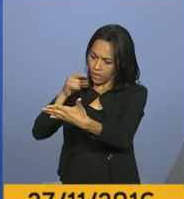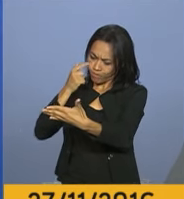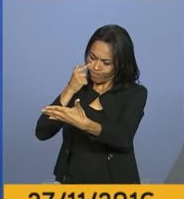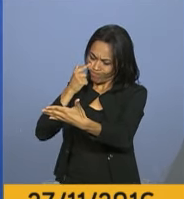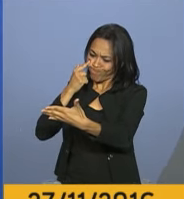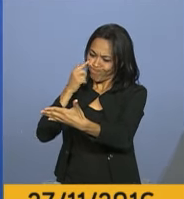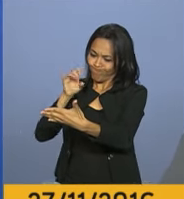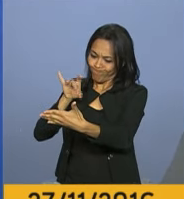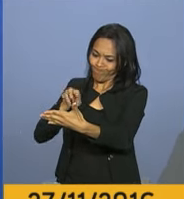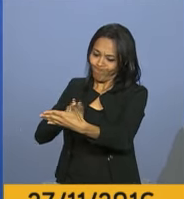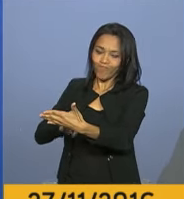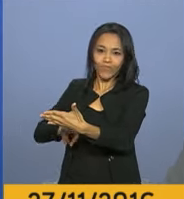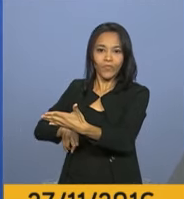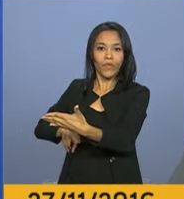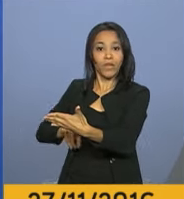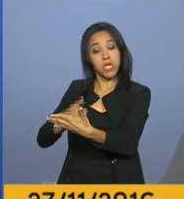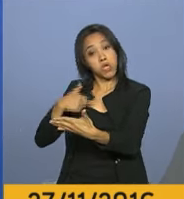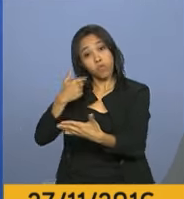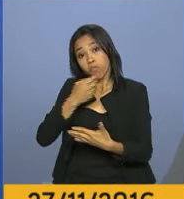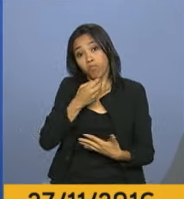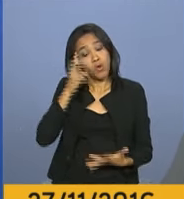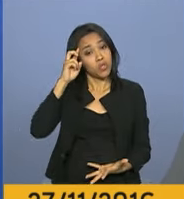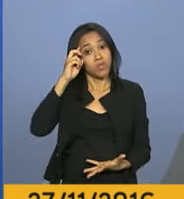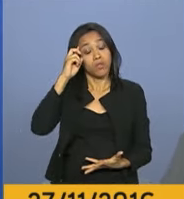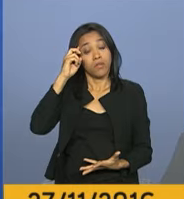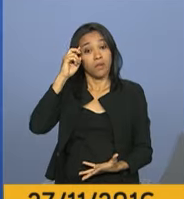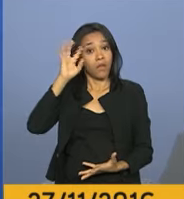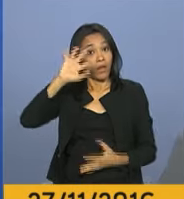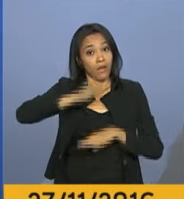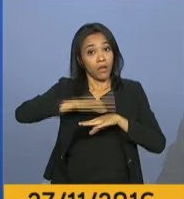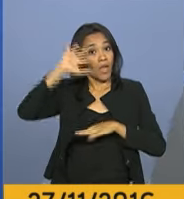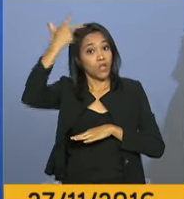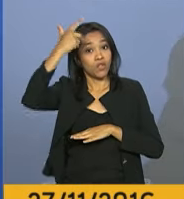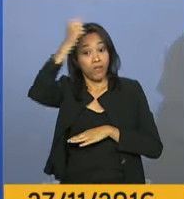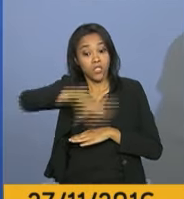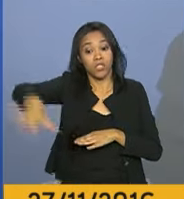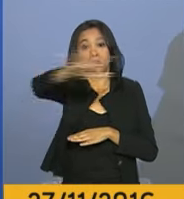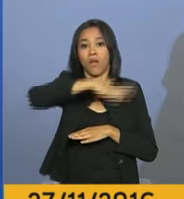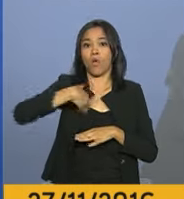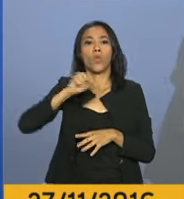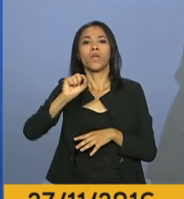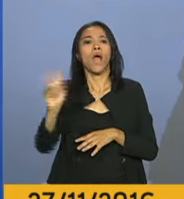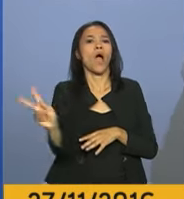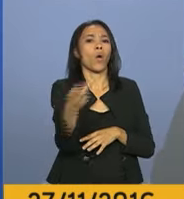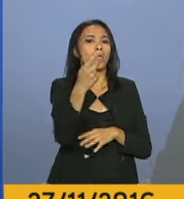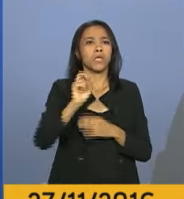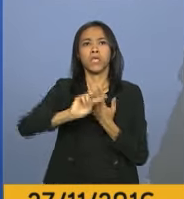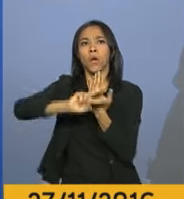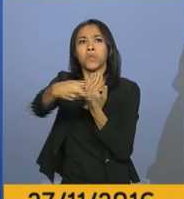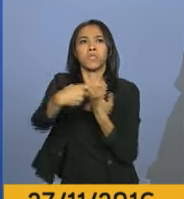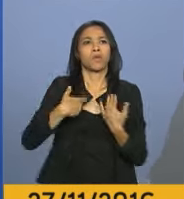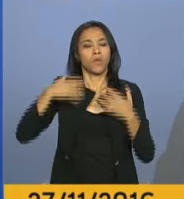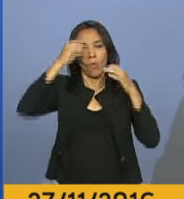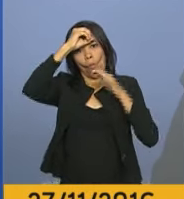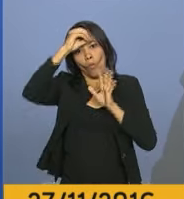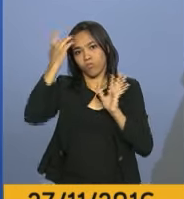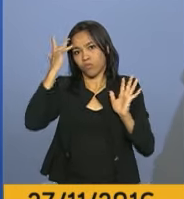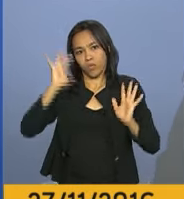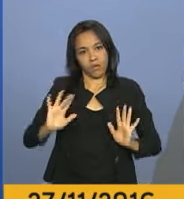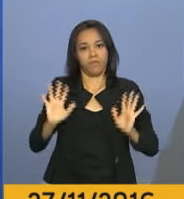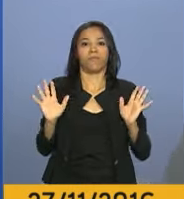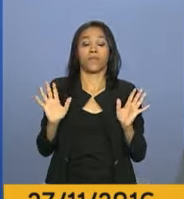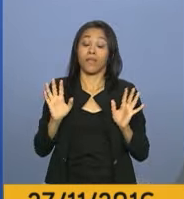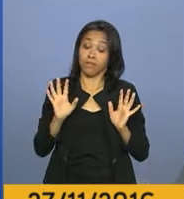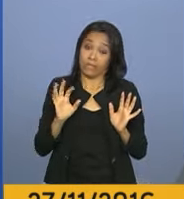falar genericamente o que vai acontecer ou o que não vai acontecer. Agora, a sua pergunta, enfim, a força da sua pergunta,